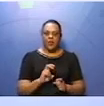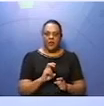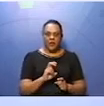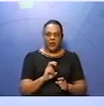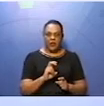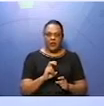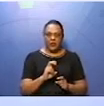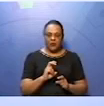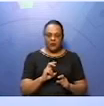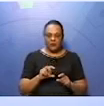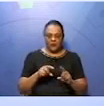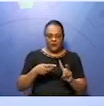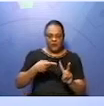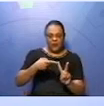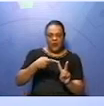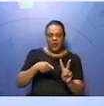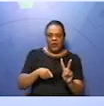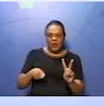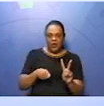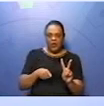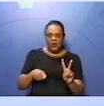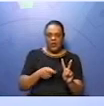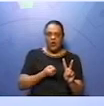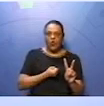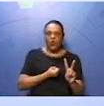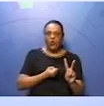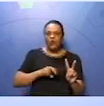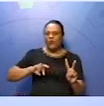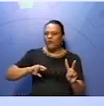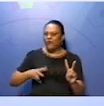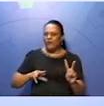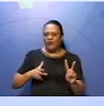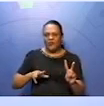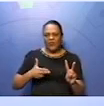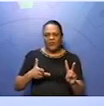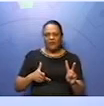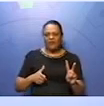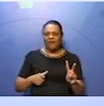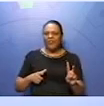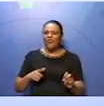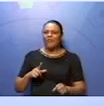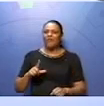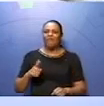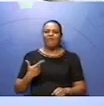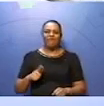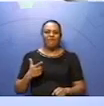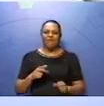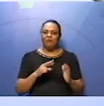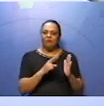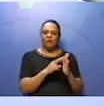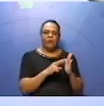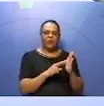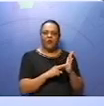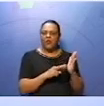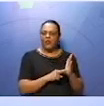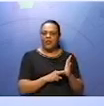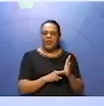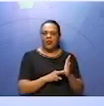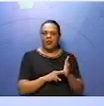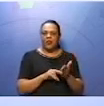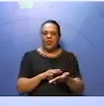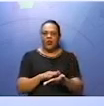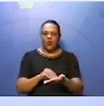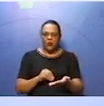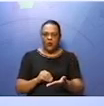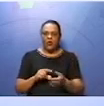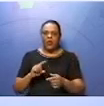dos alunos? Com bases diferentes, não tem a regra de copiar a base e somar os expoentes.